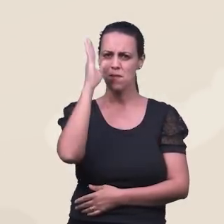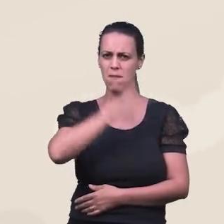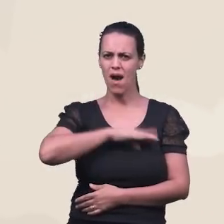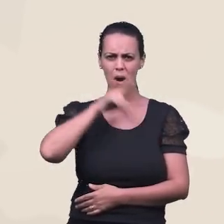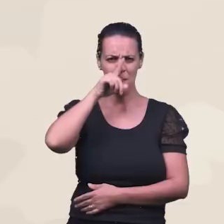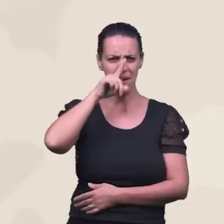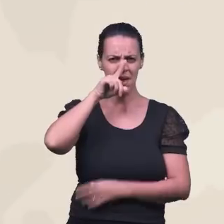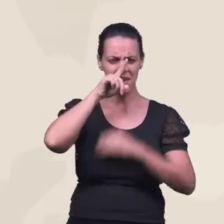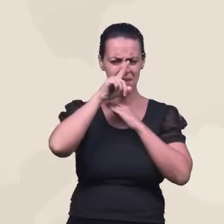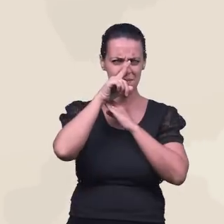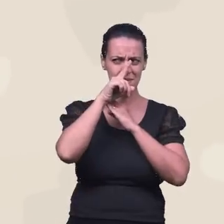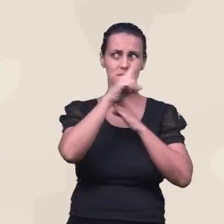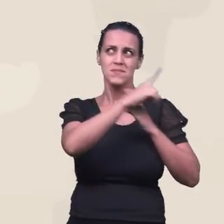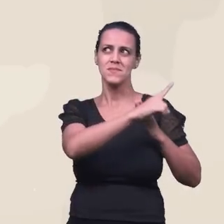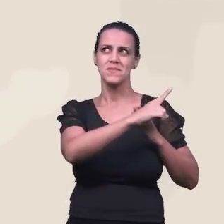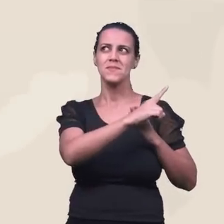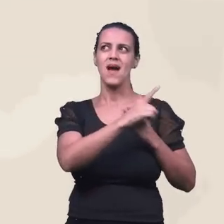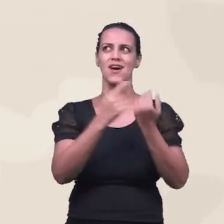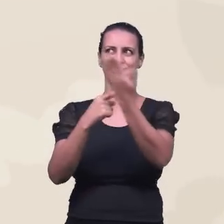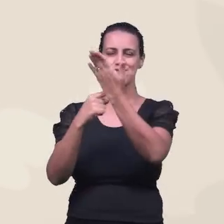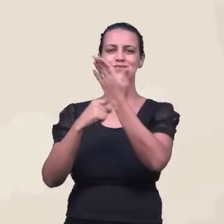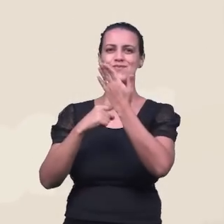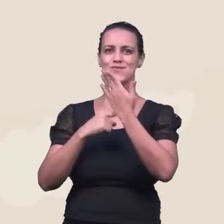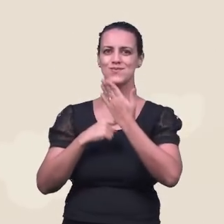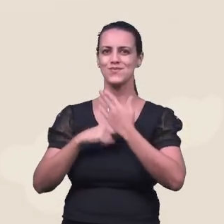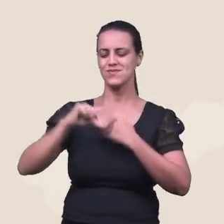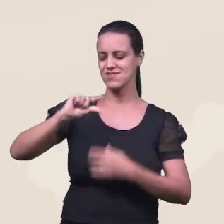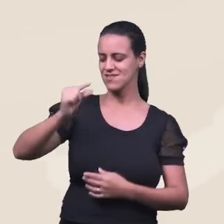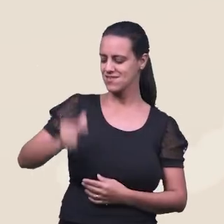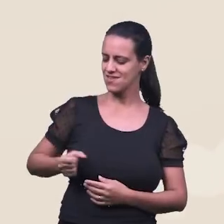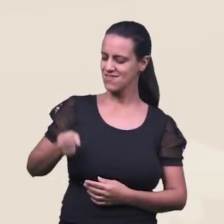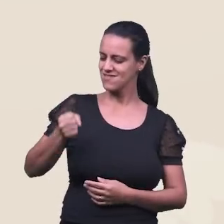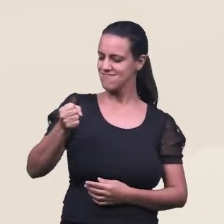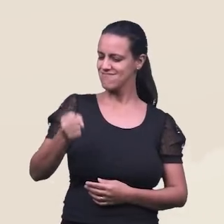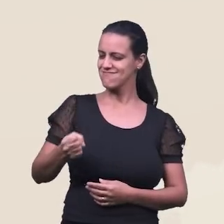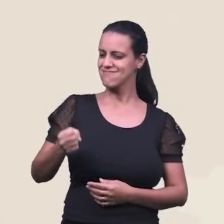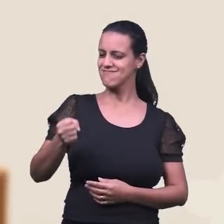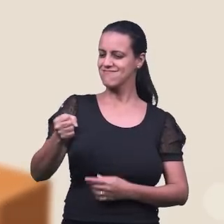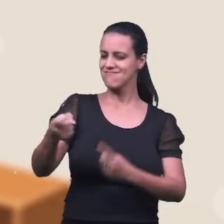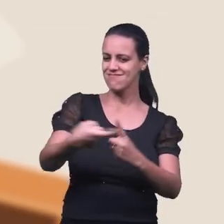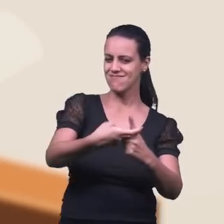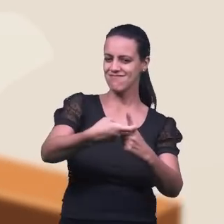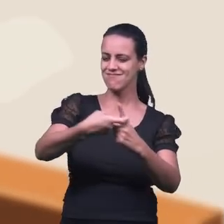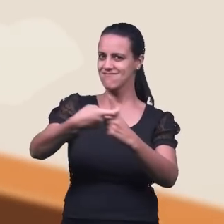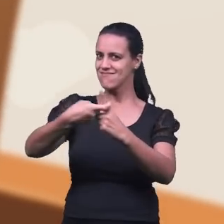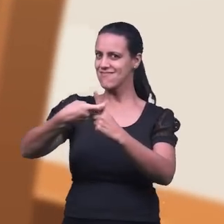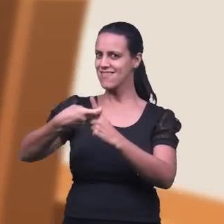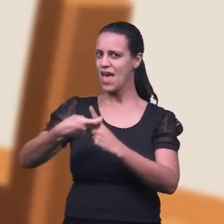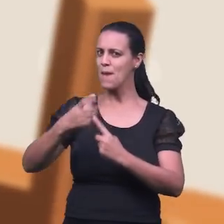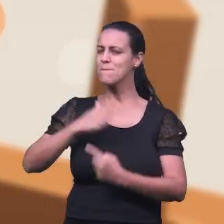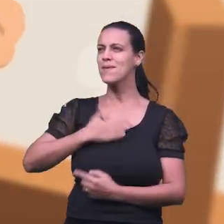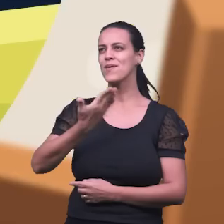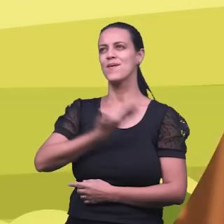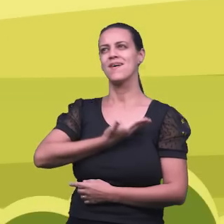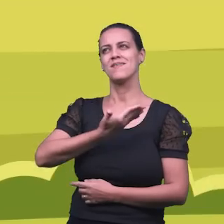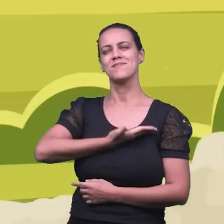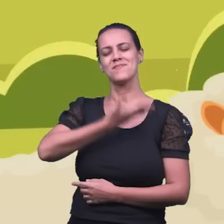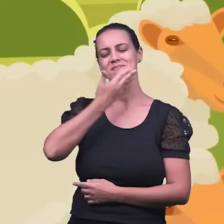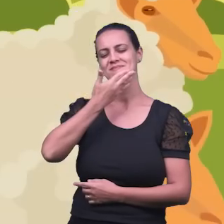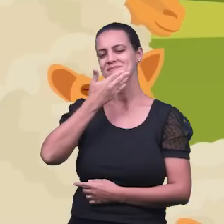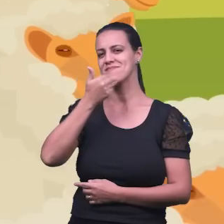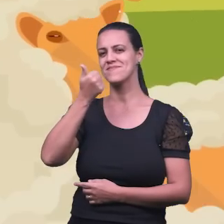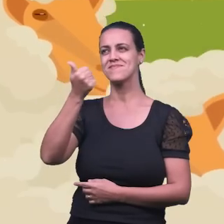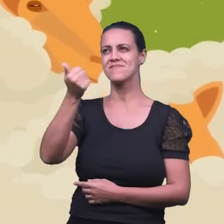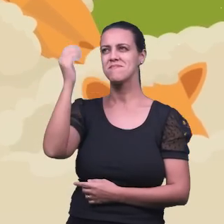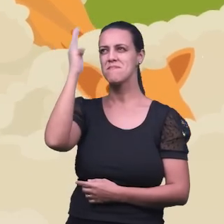me livra do perigo, estende o seu cajado, é meu melhor